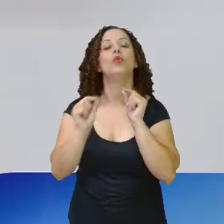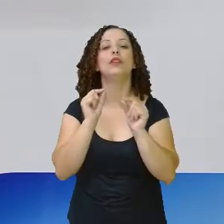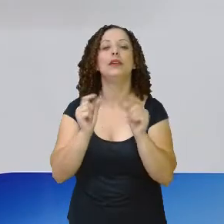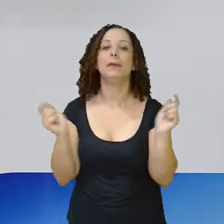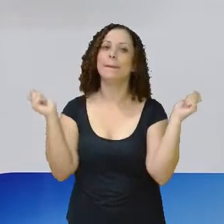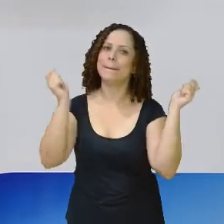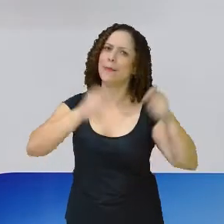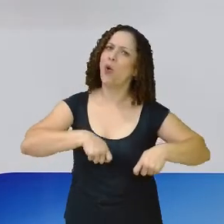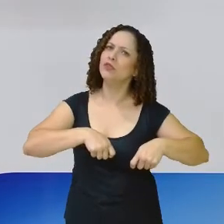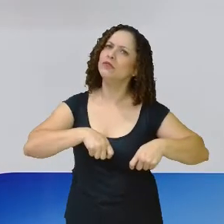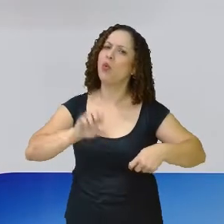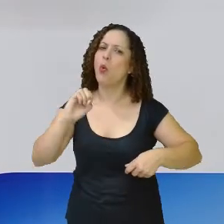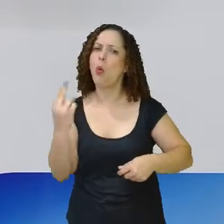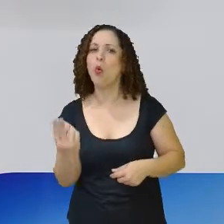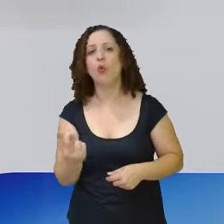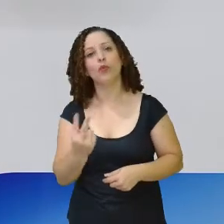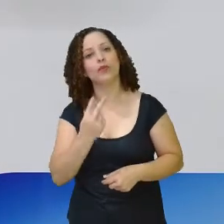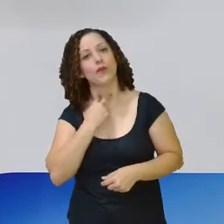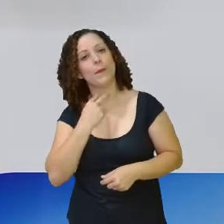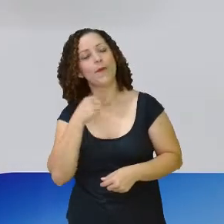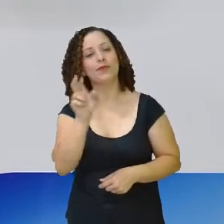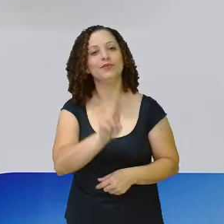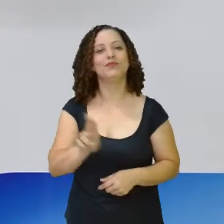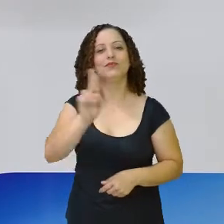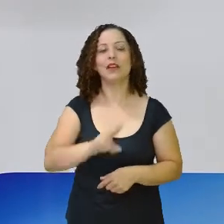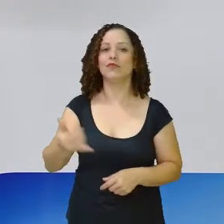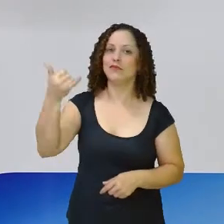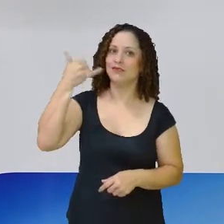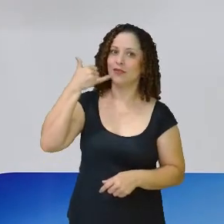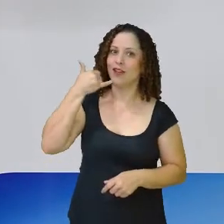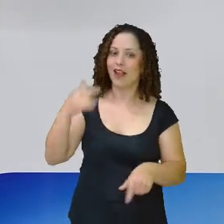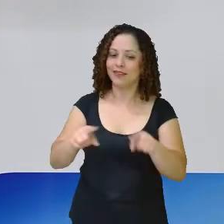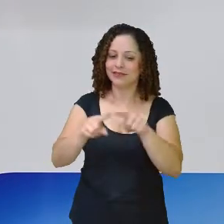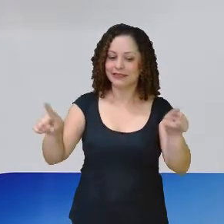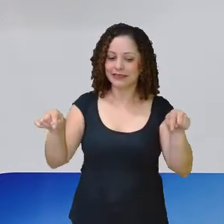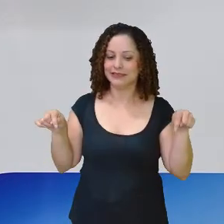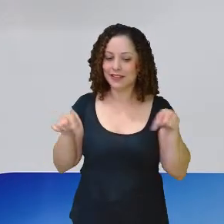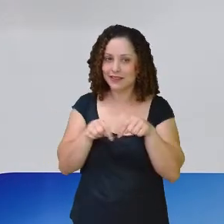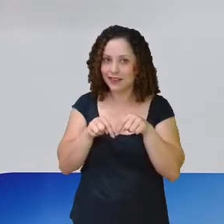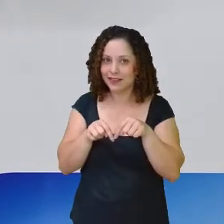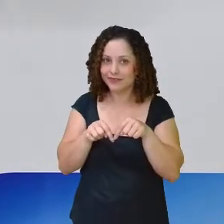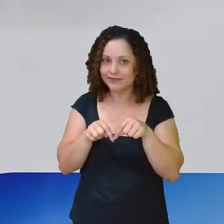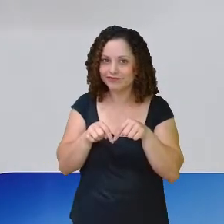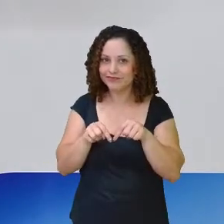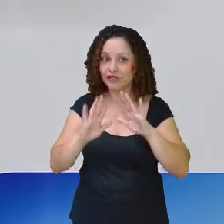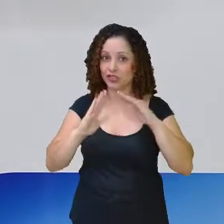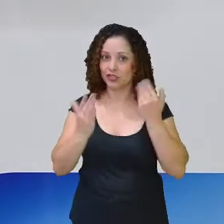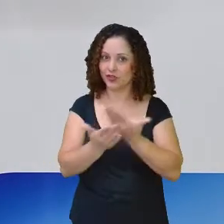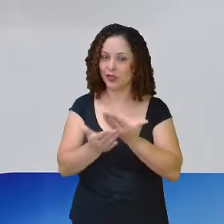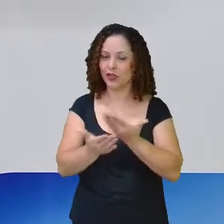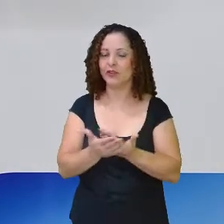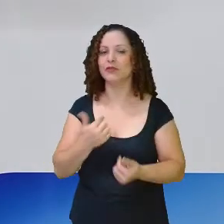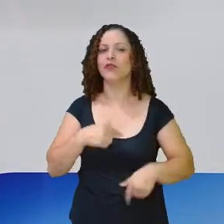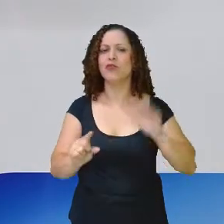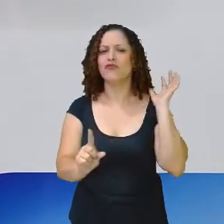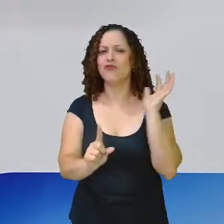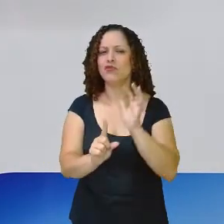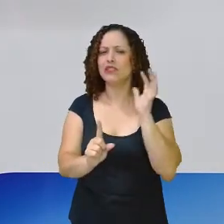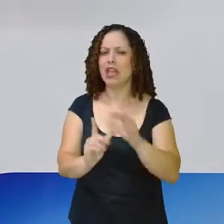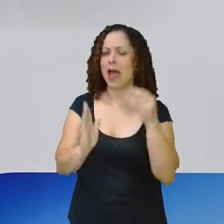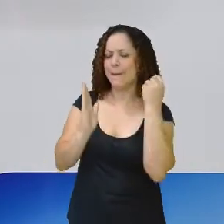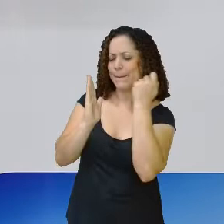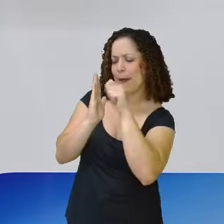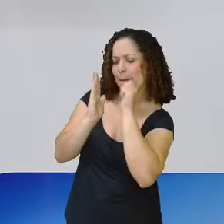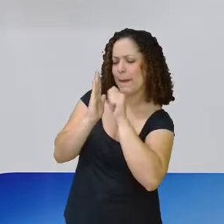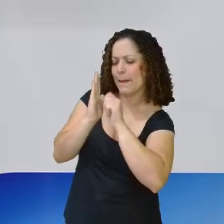ou por que você não pode utilizar o telefone em sala de aula. Então, é ali que eu vou usar meus argumentos. E eu vou tentar ali persuadir para que você